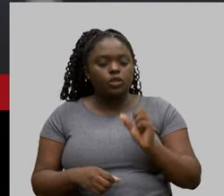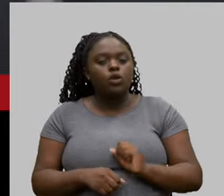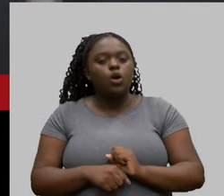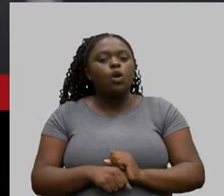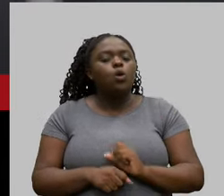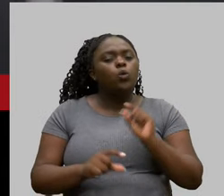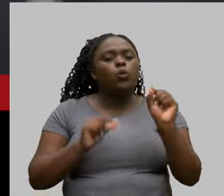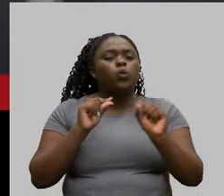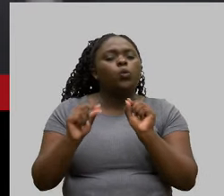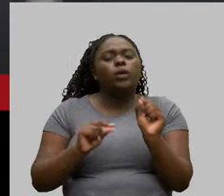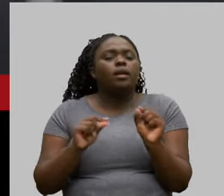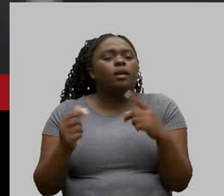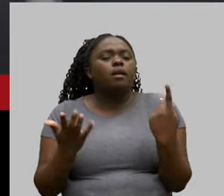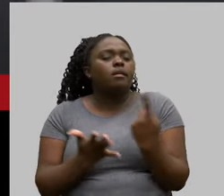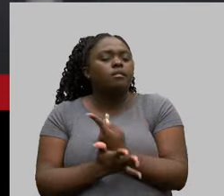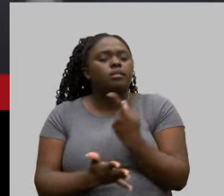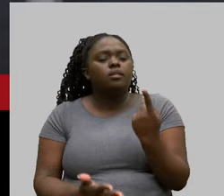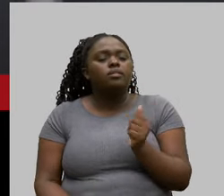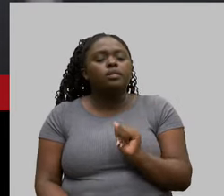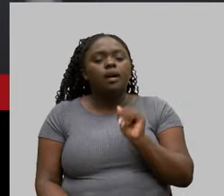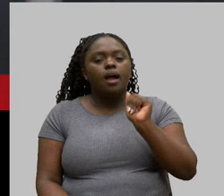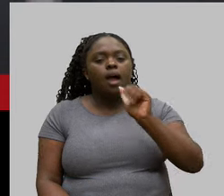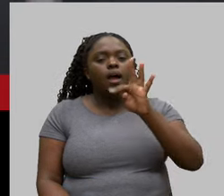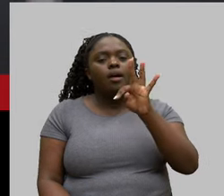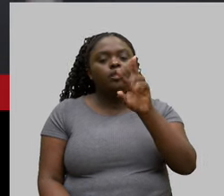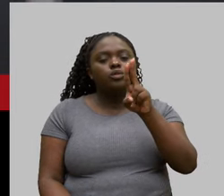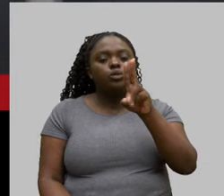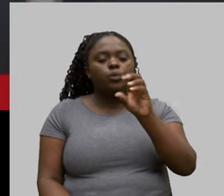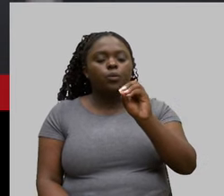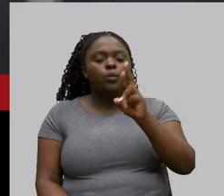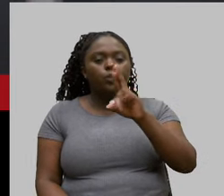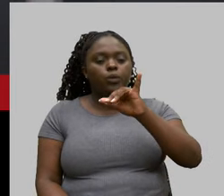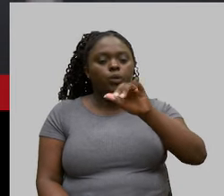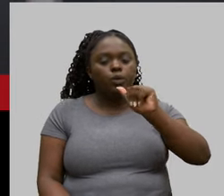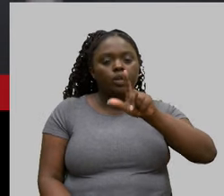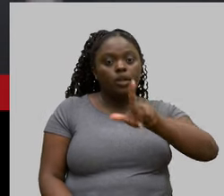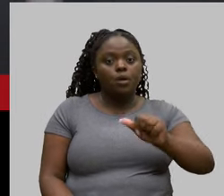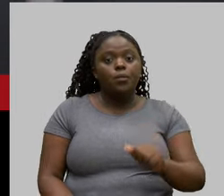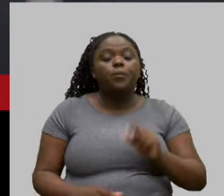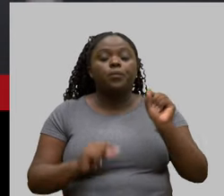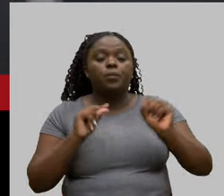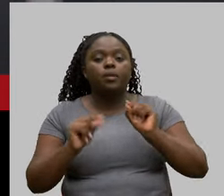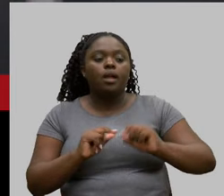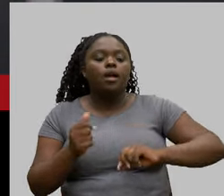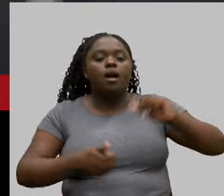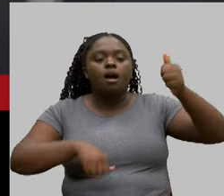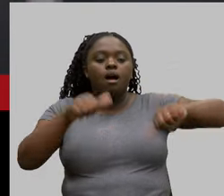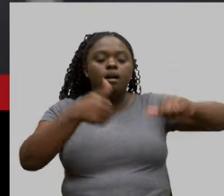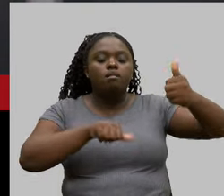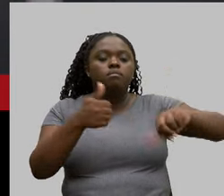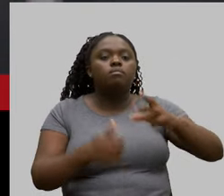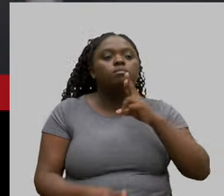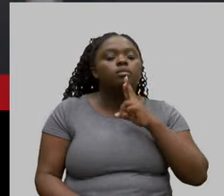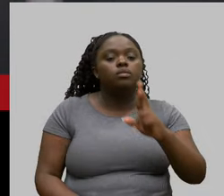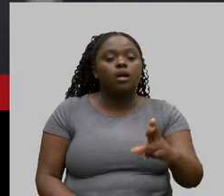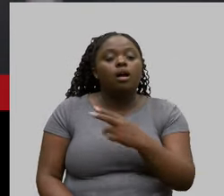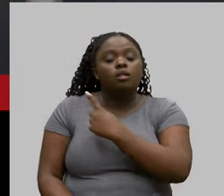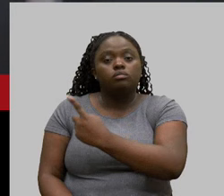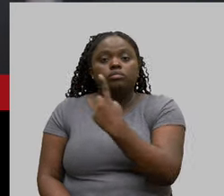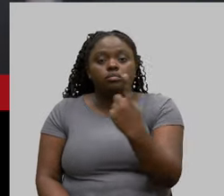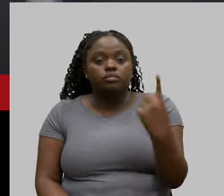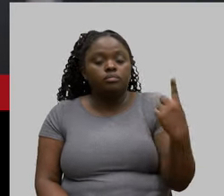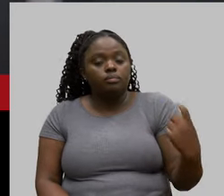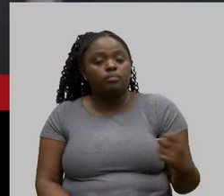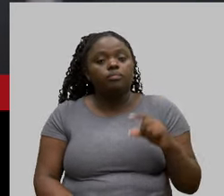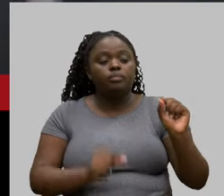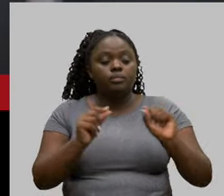é situação atuarial Então a gente vai analisar o resultado atorial de cada regime próprio que nada mais é do que